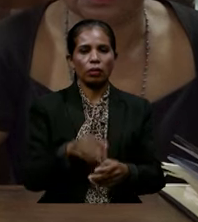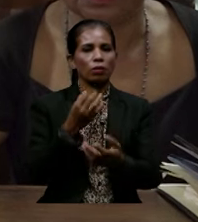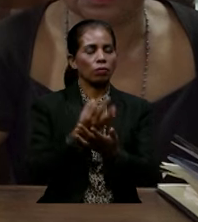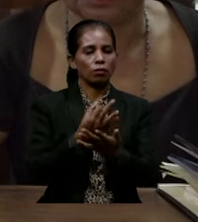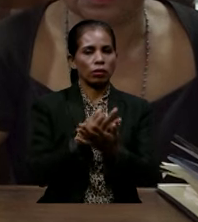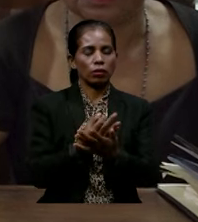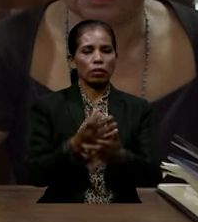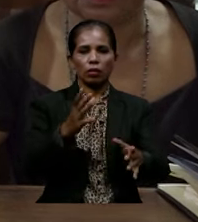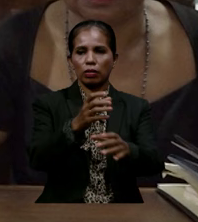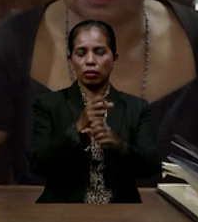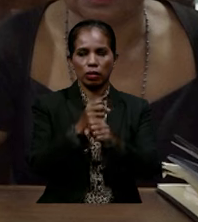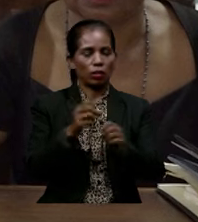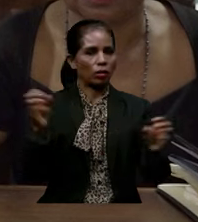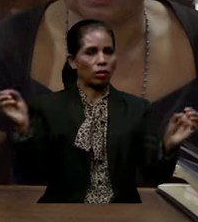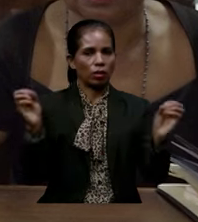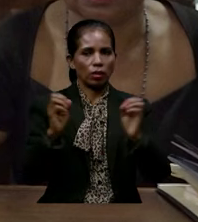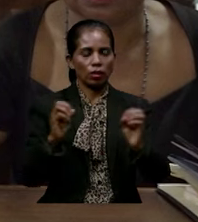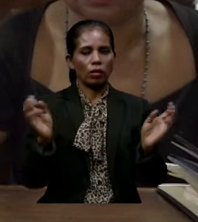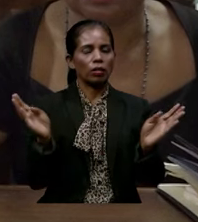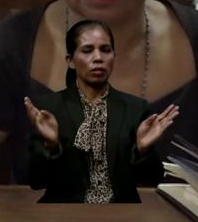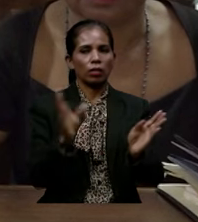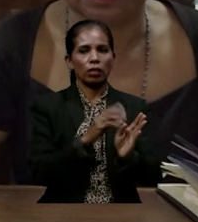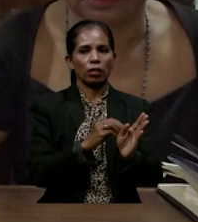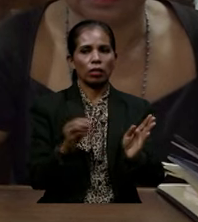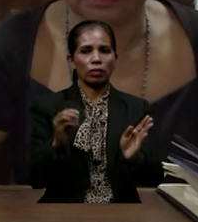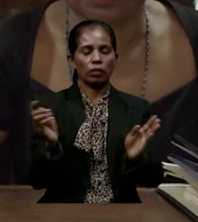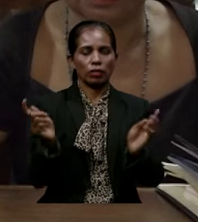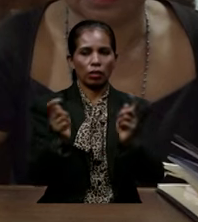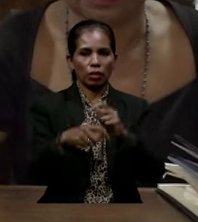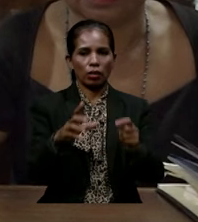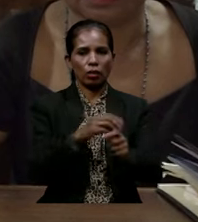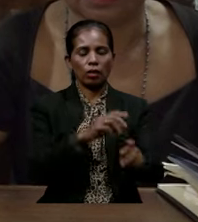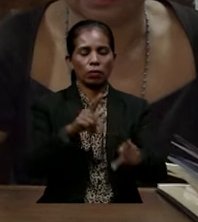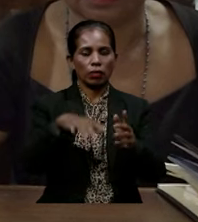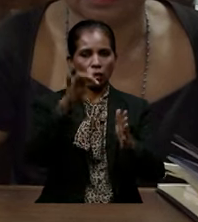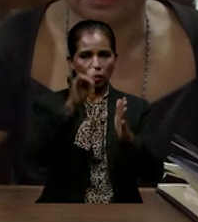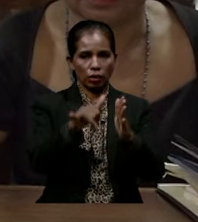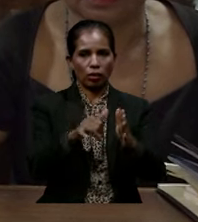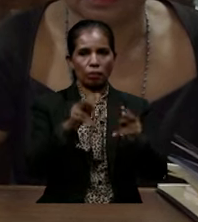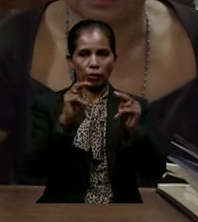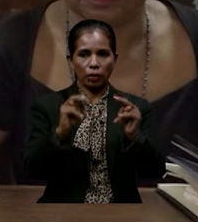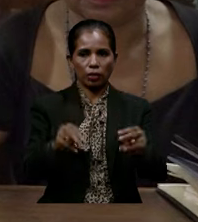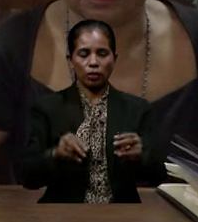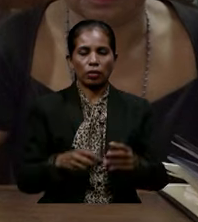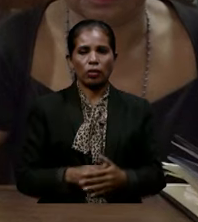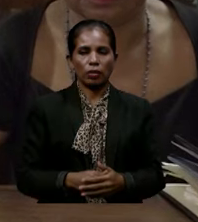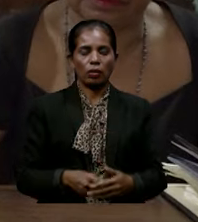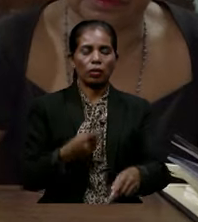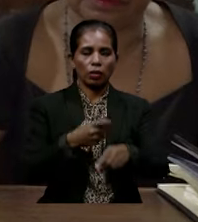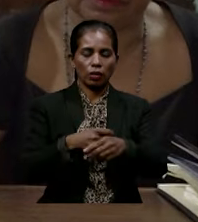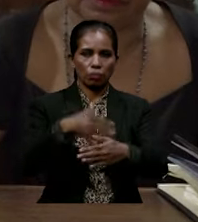beke simne la de, la nakfilak de repente ba tenda ba uma a tu é mahuri hela precisa período tempo